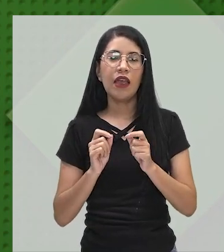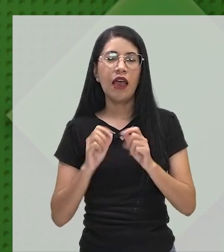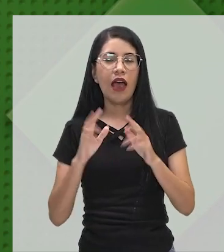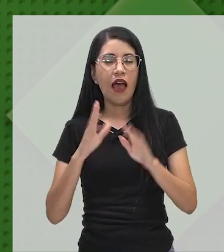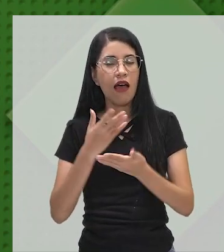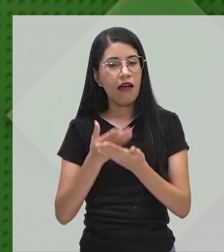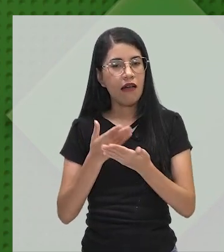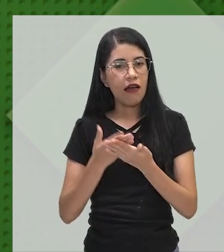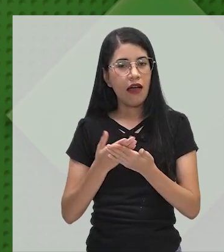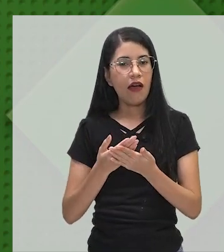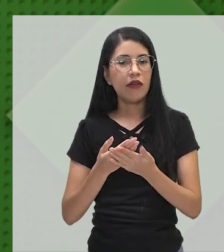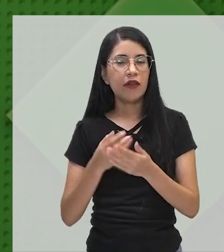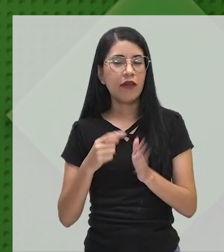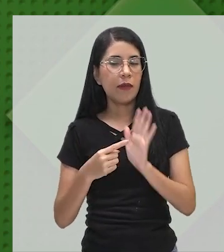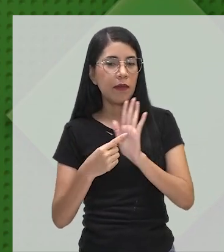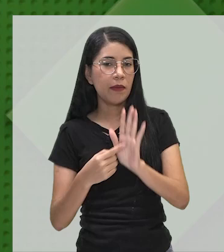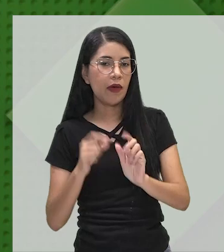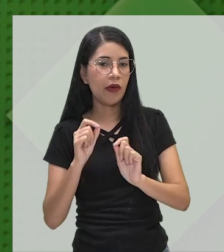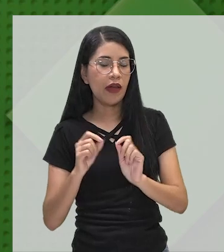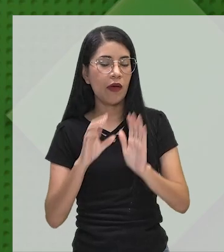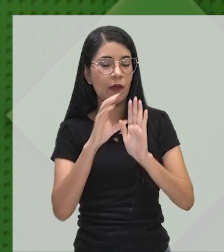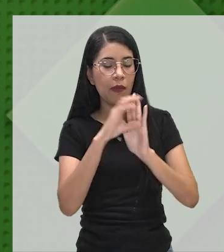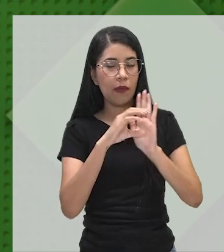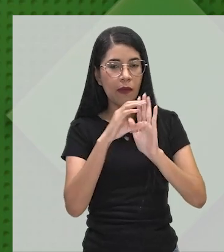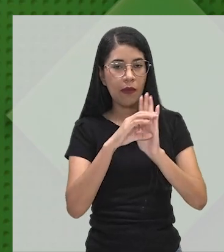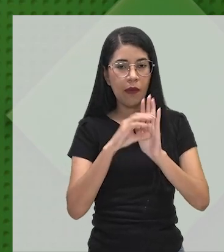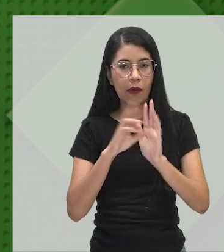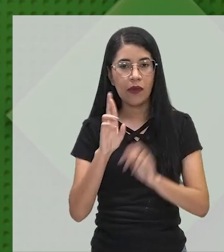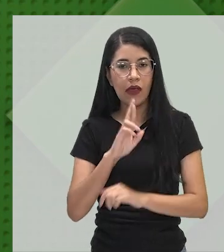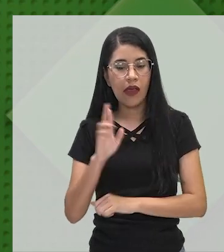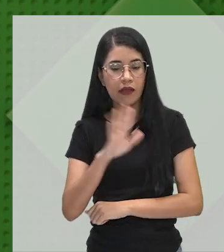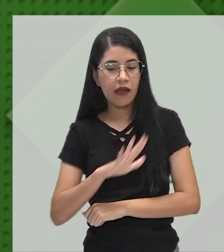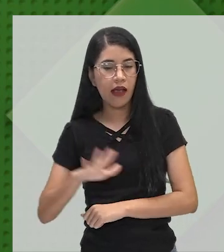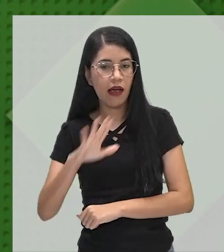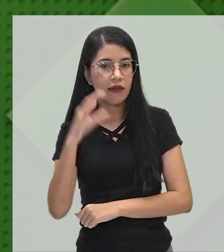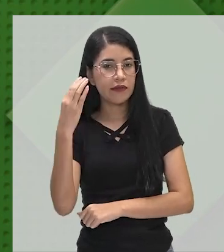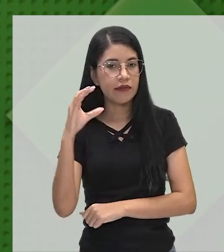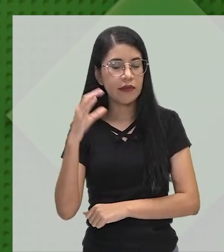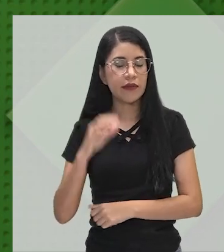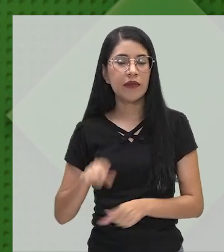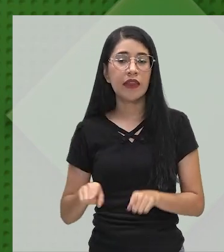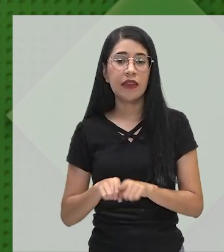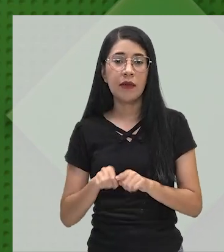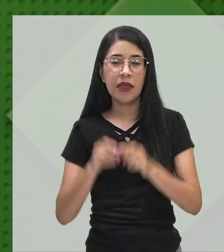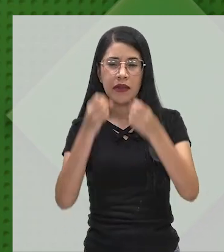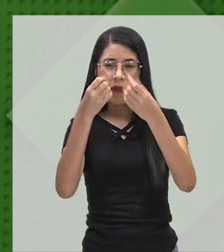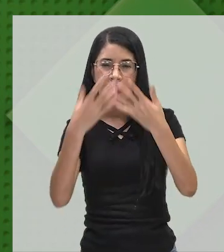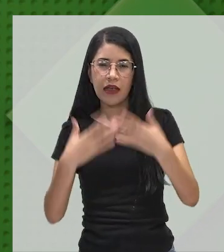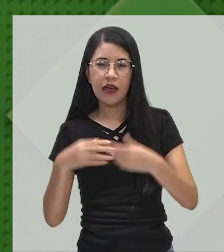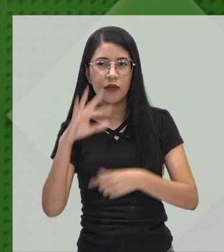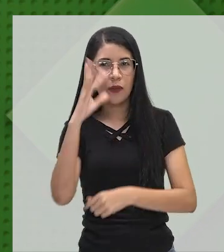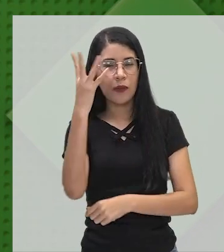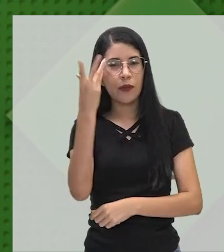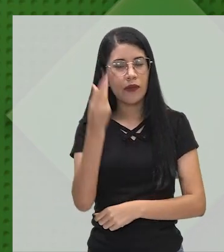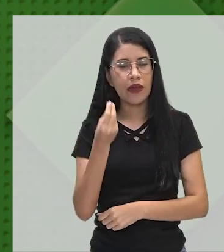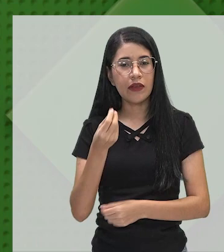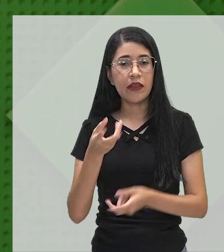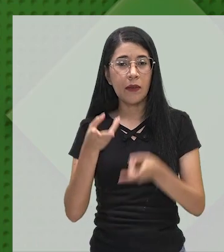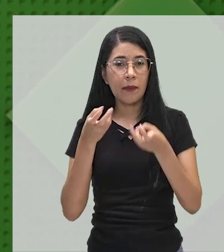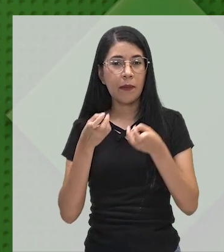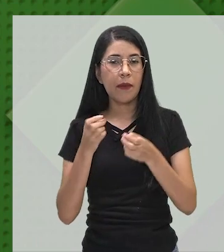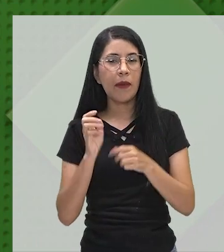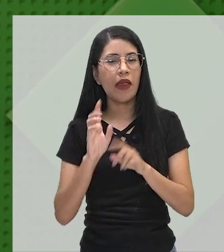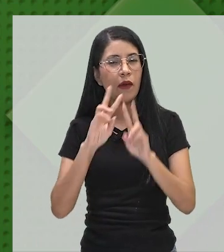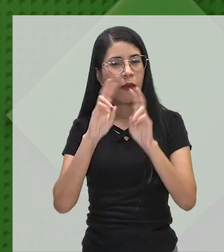aí a nossa aula, trazendo um pouco mais de conteúdos ali relacionados às ciências, falando um pouco mais ali também do universo. Então vamos observar